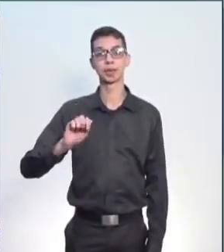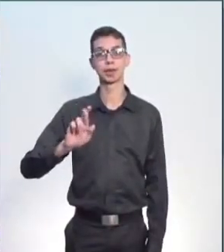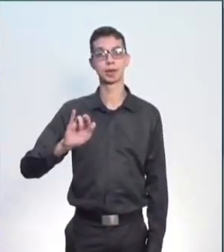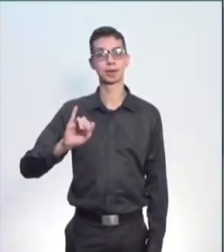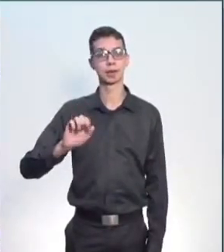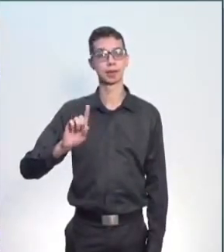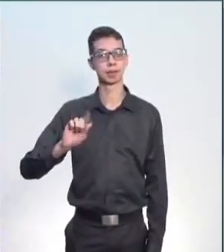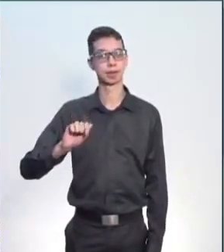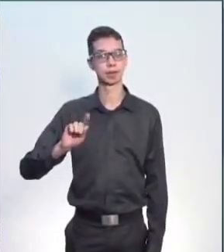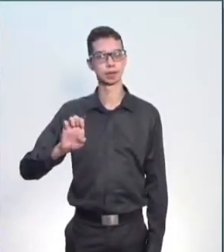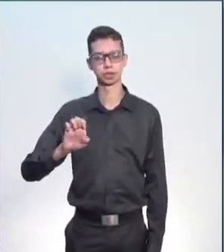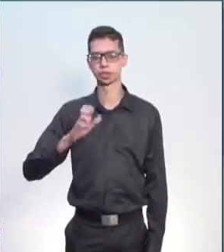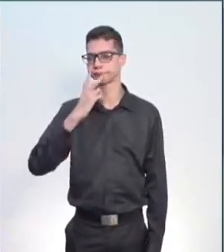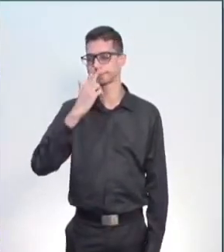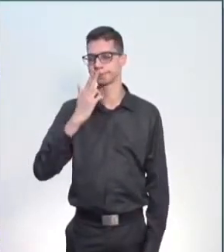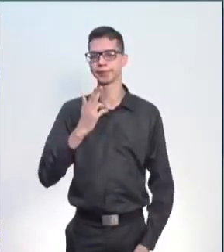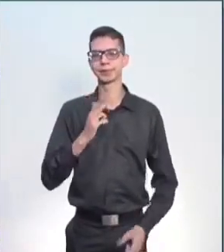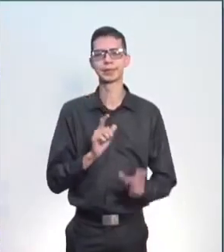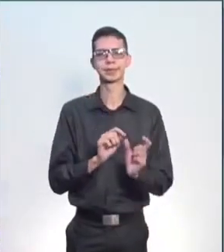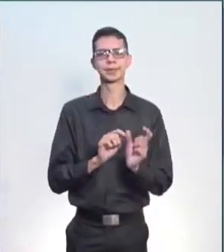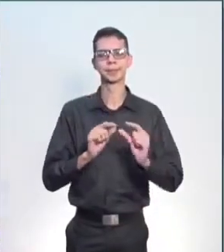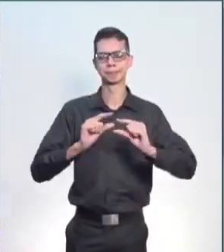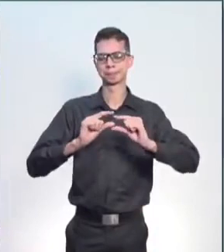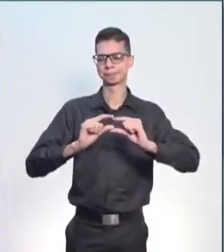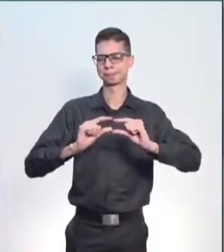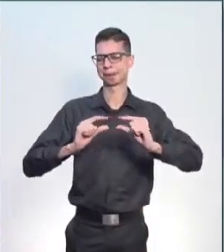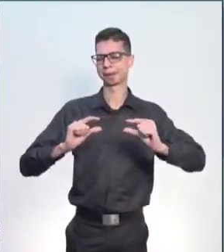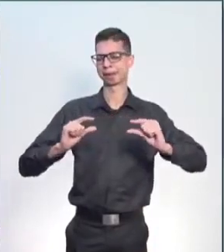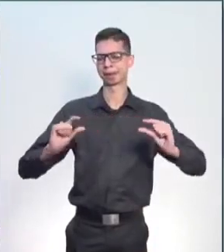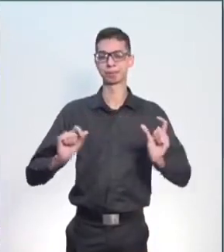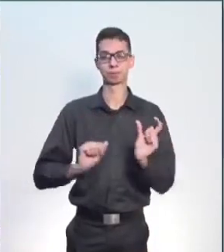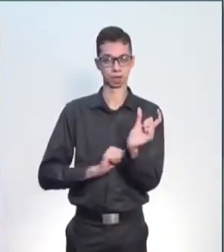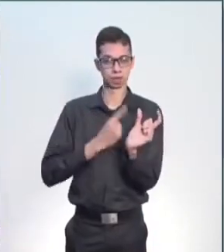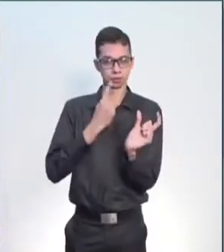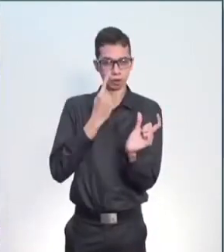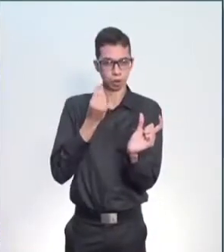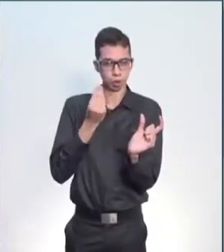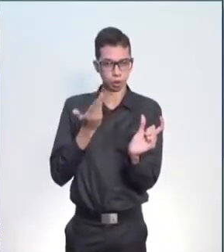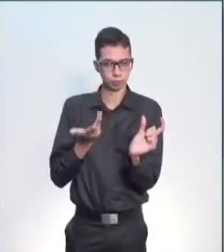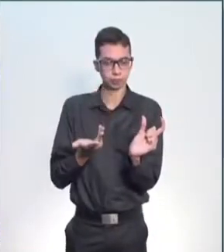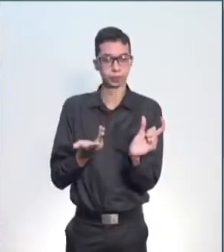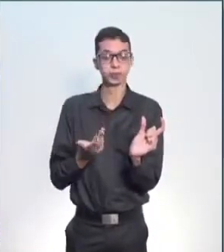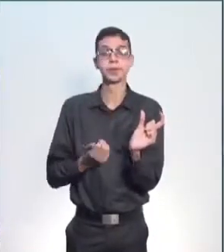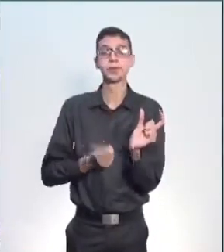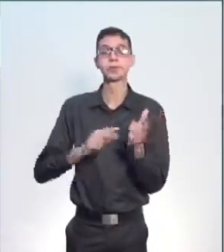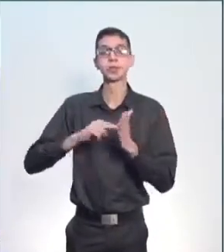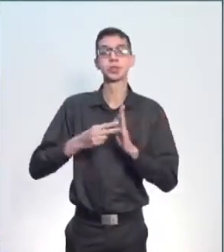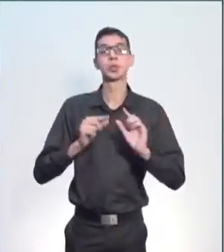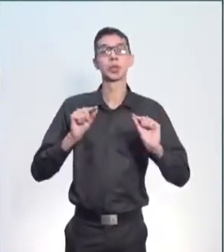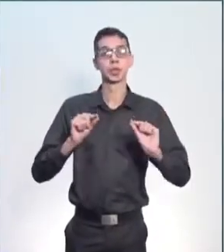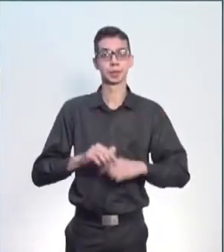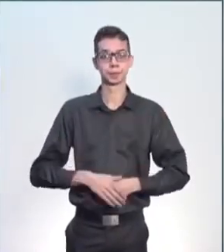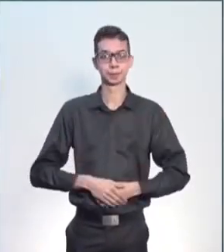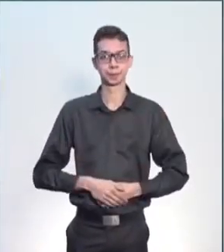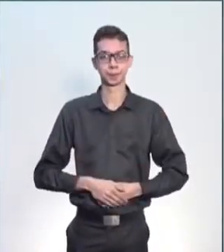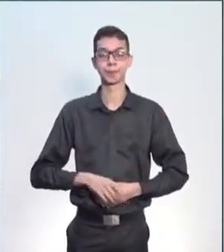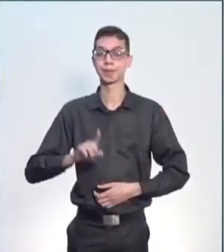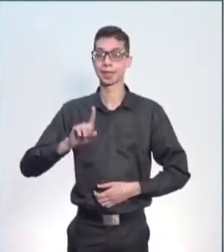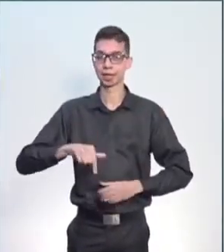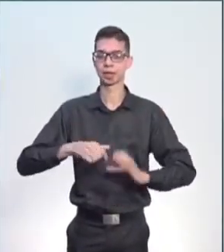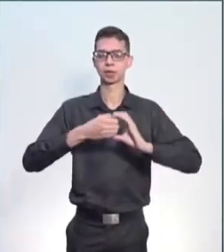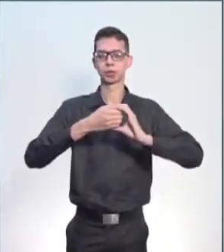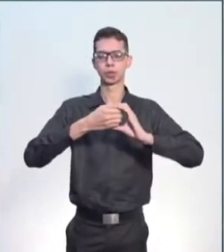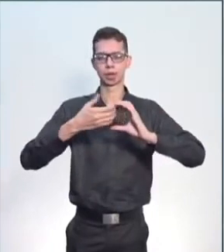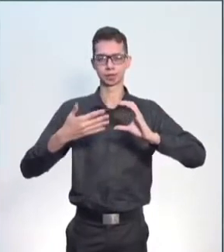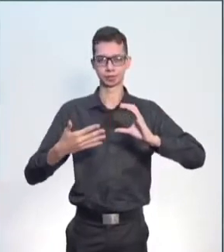muito grande. Vamos ver um pouco a extensão dessa palavra? Ela é característica ou qualidade